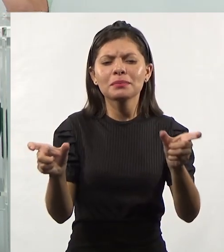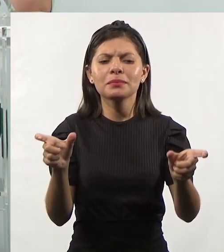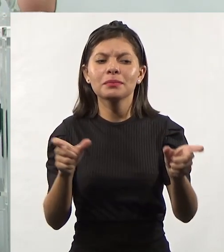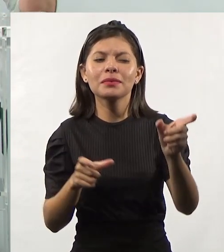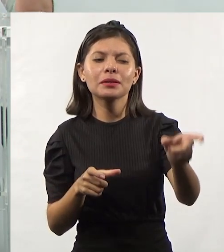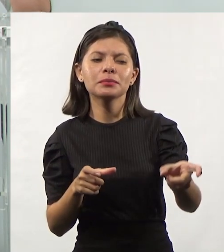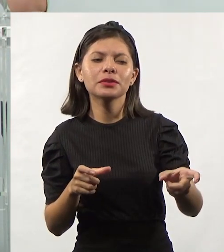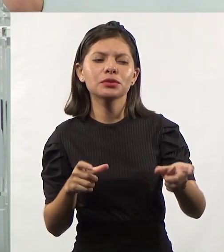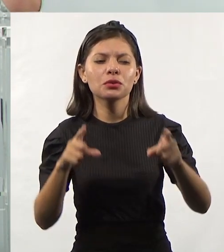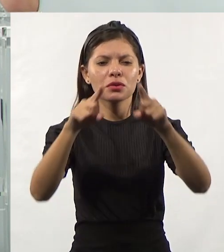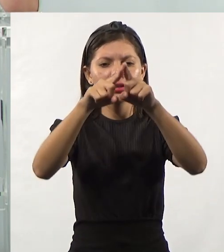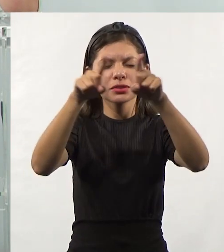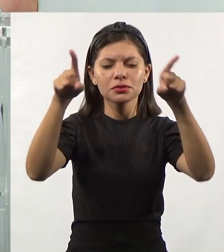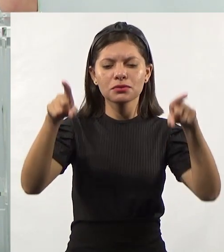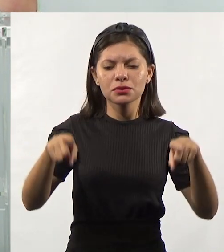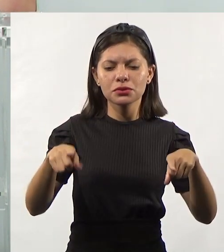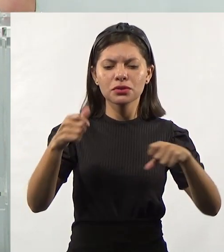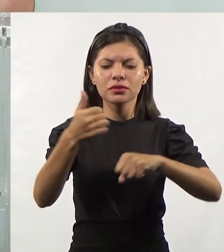também contribuir,